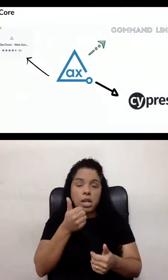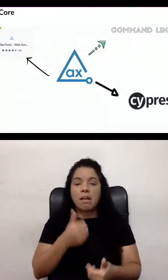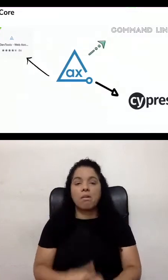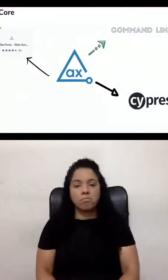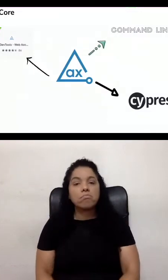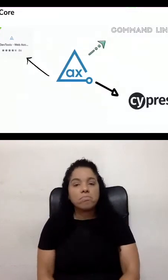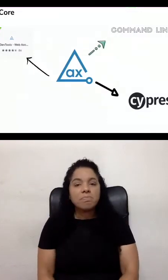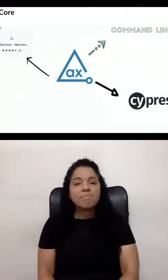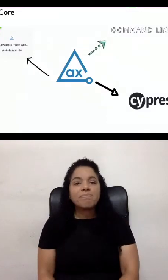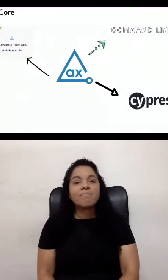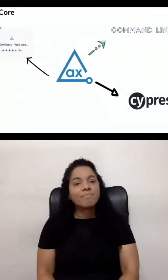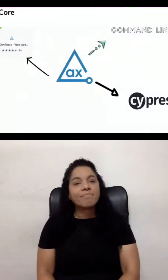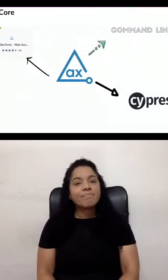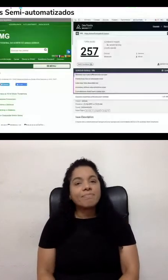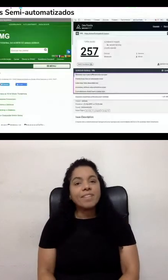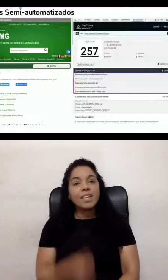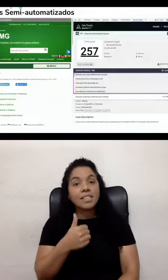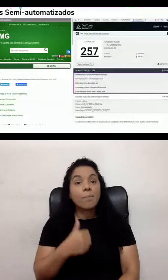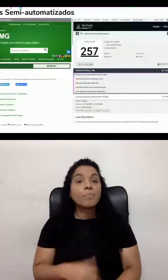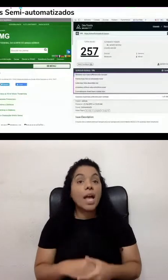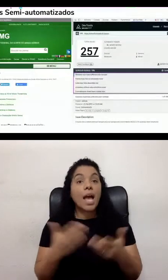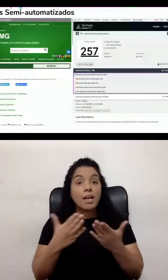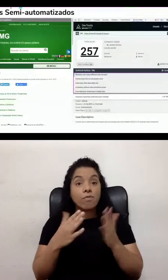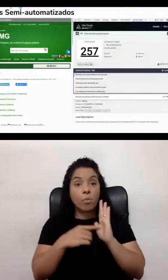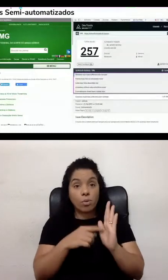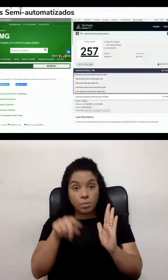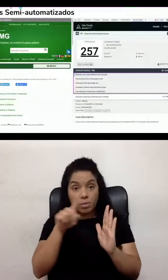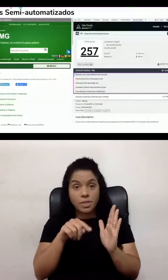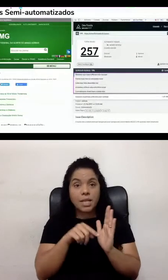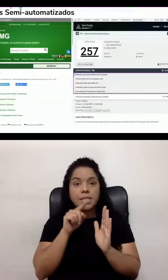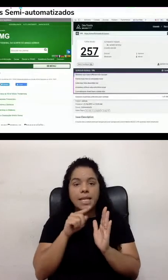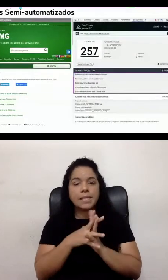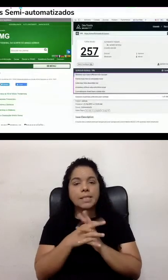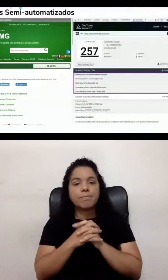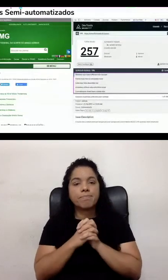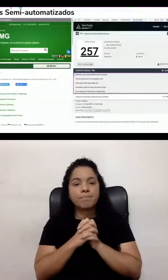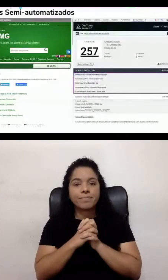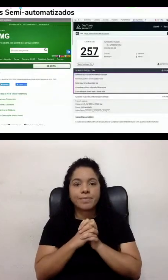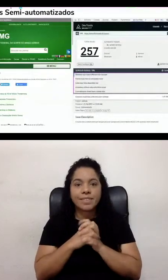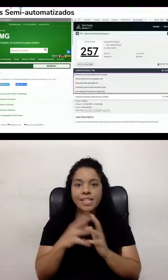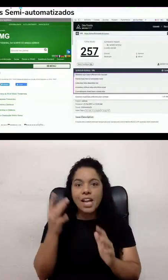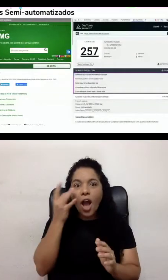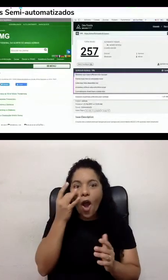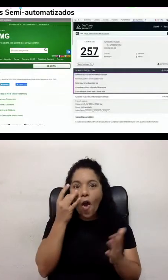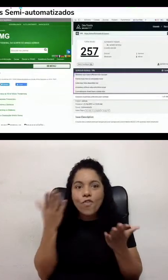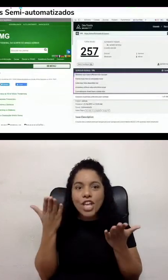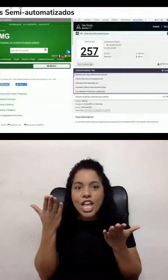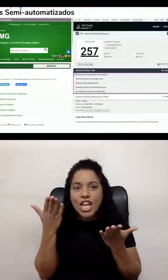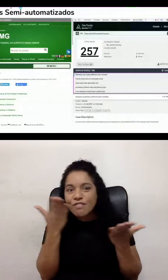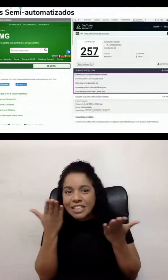Então, vamos lá, gente. Eu vou mostrar para vocês esse aqui, ao vivo. Se der